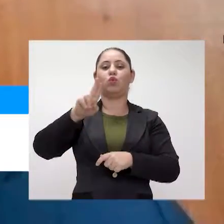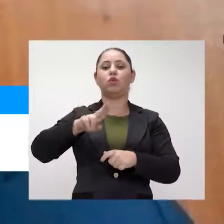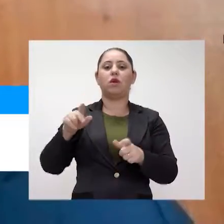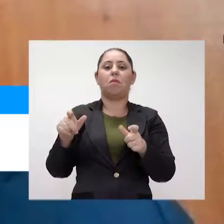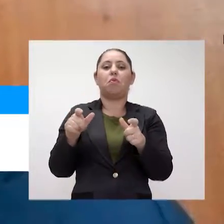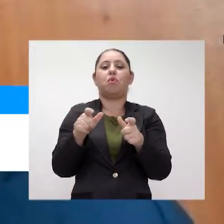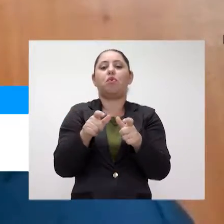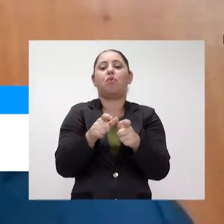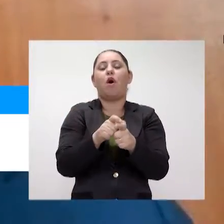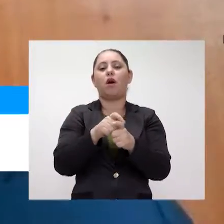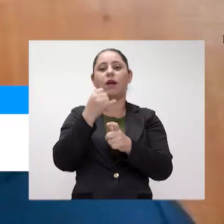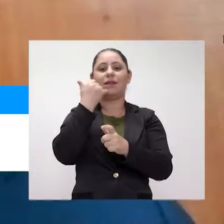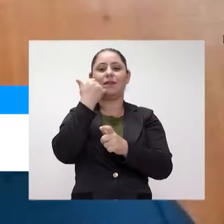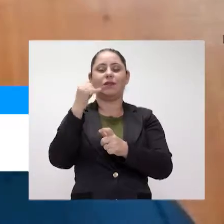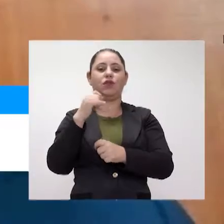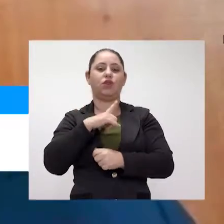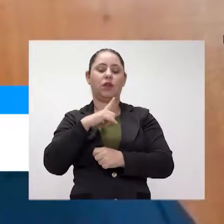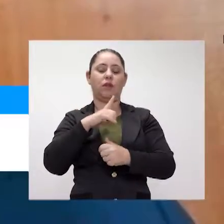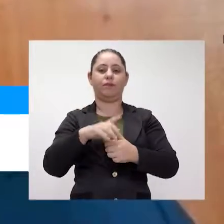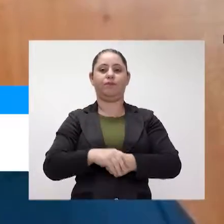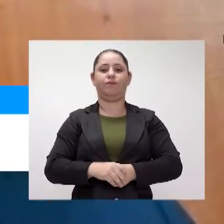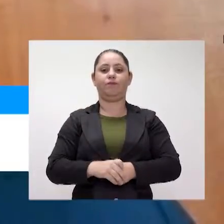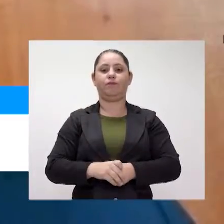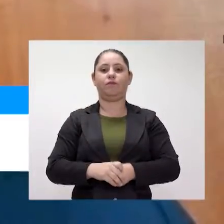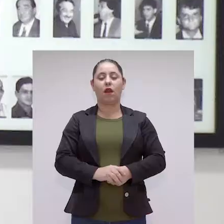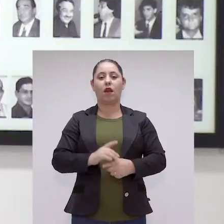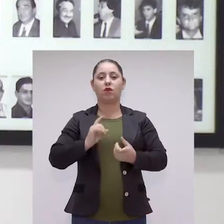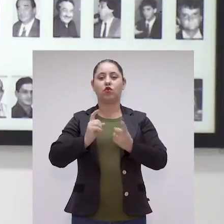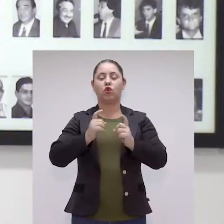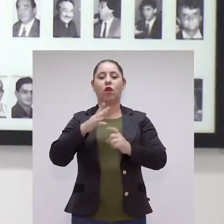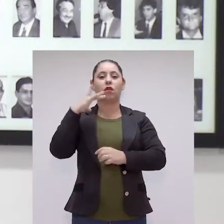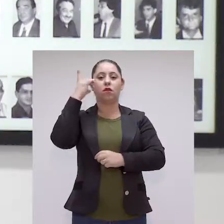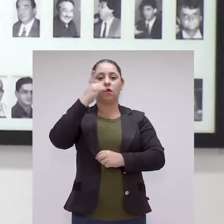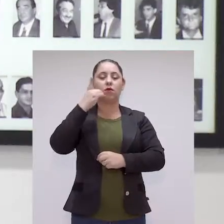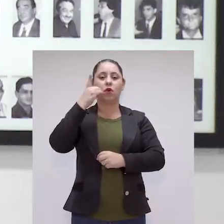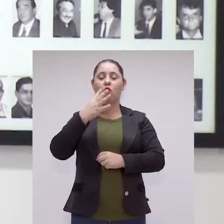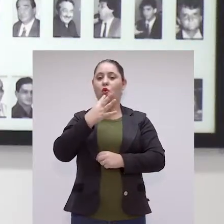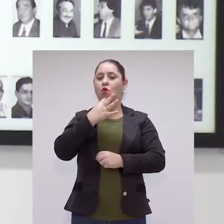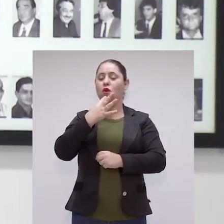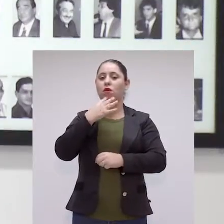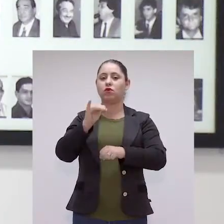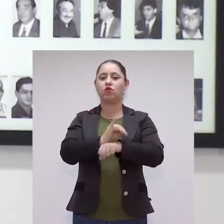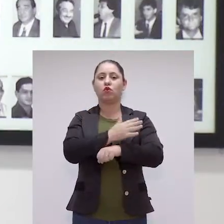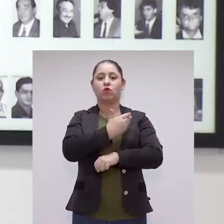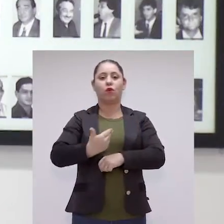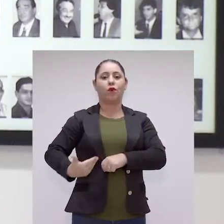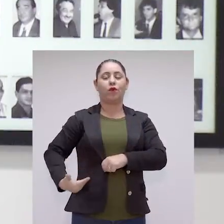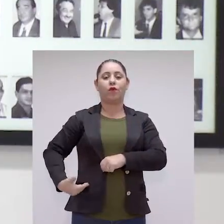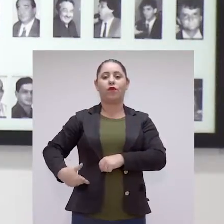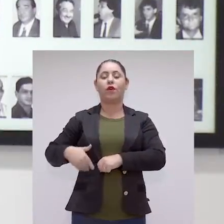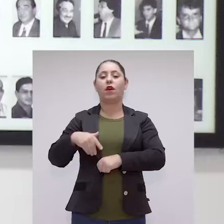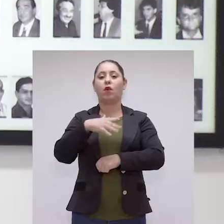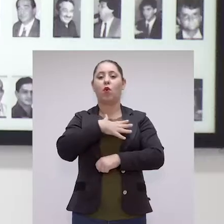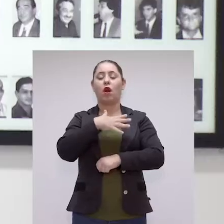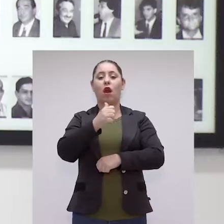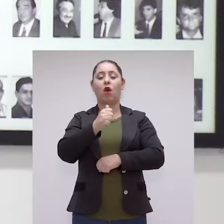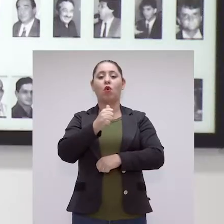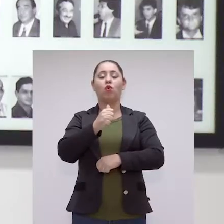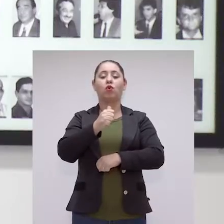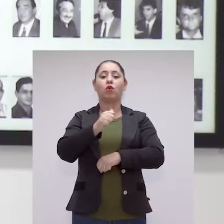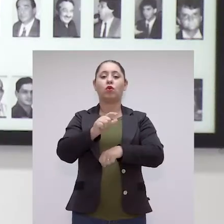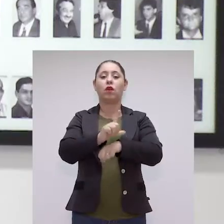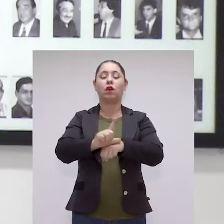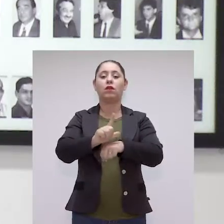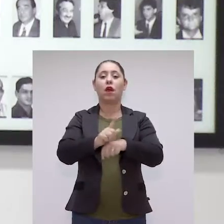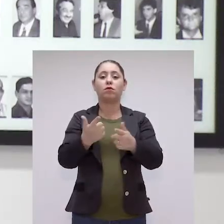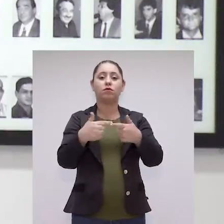consumo e da pouca geração de energia. Em reunião, deputados conhecem ações do governo para o